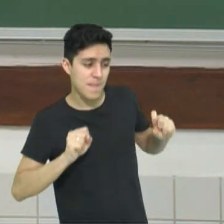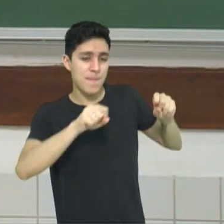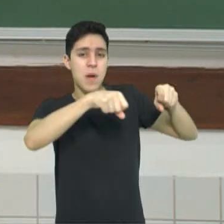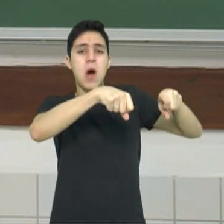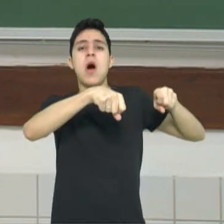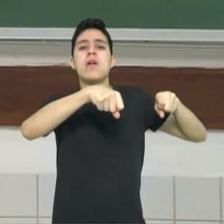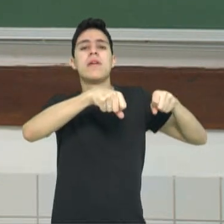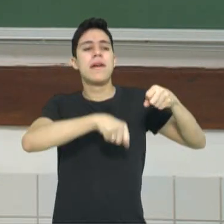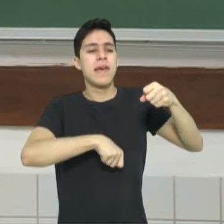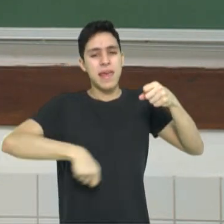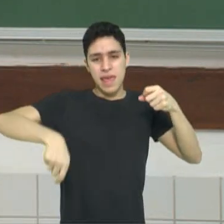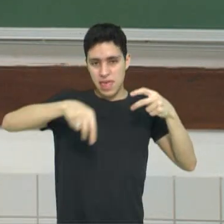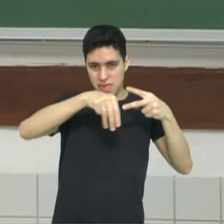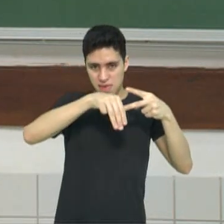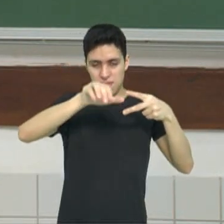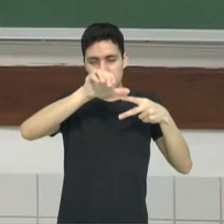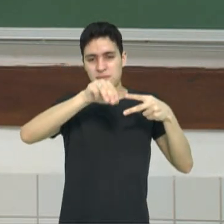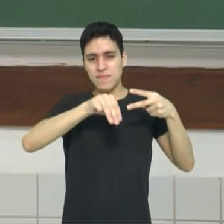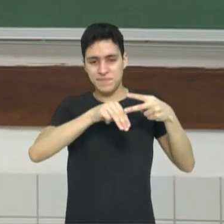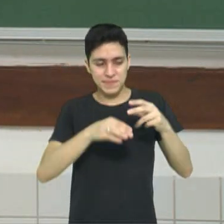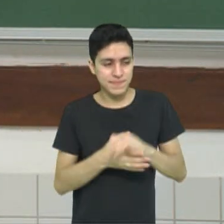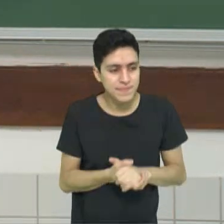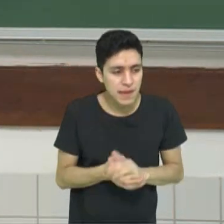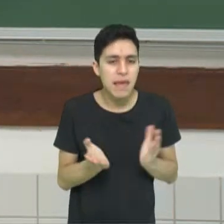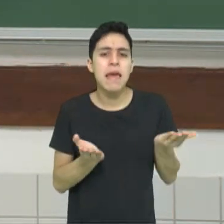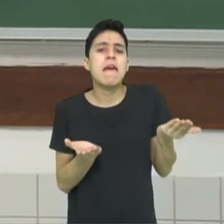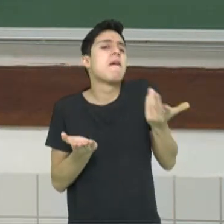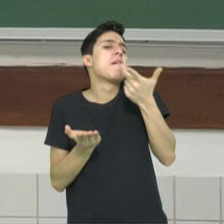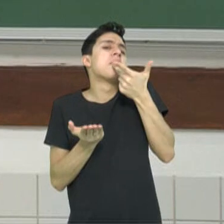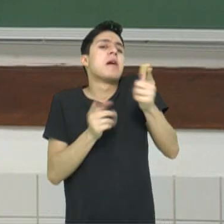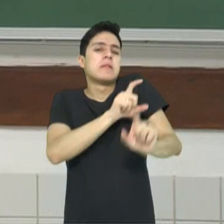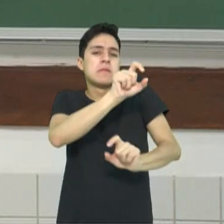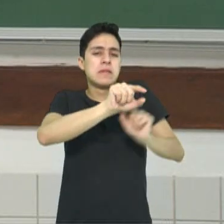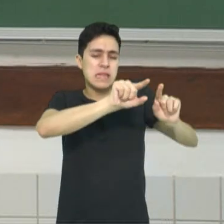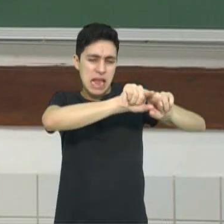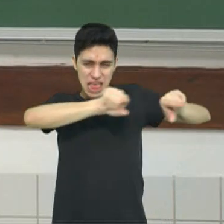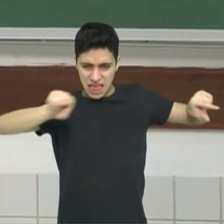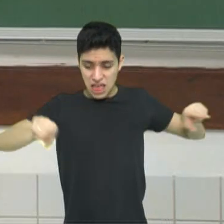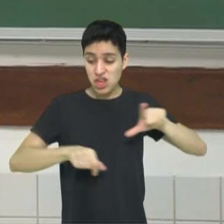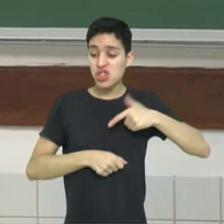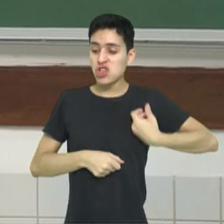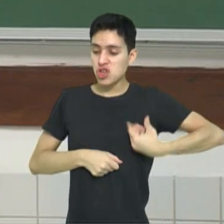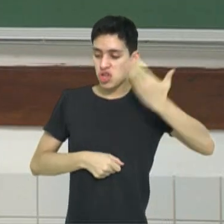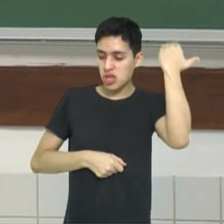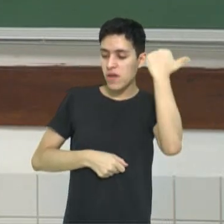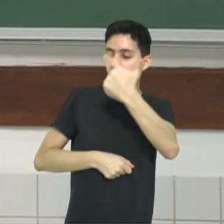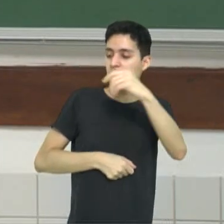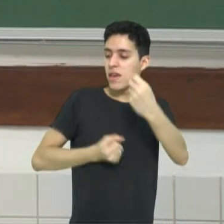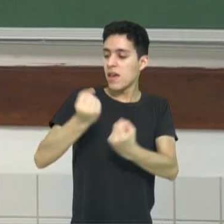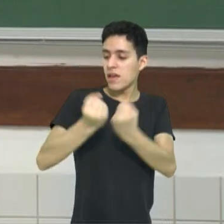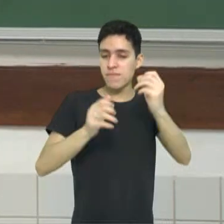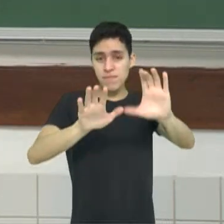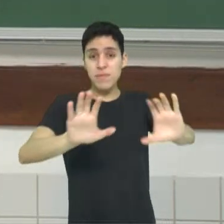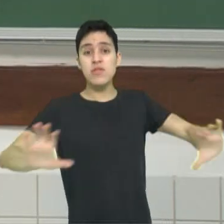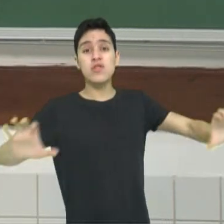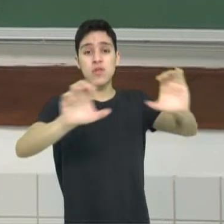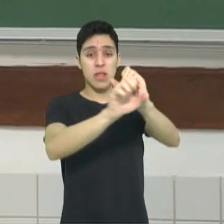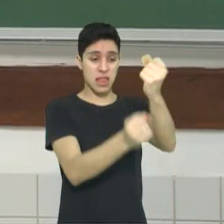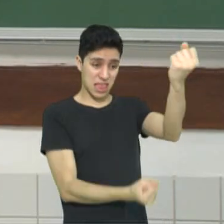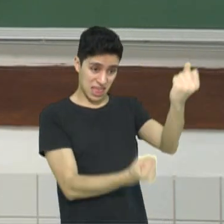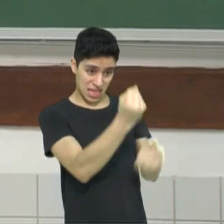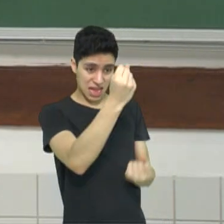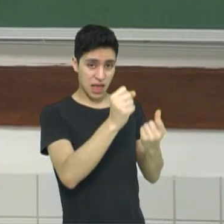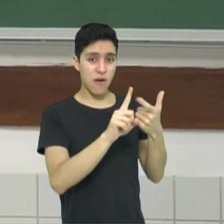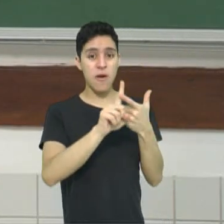de M. Então, ele disse que haviam 20 veículos. Então, se você juntar a quantidade de carros com a quantidade